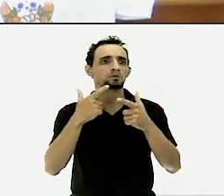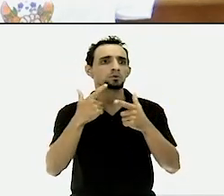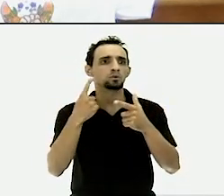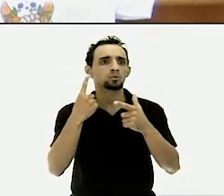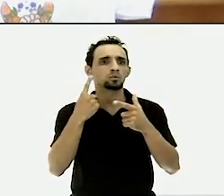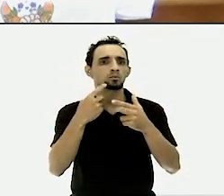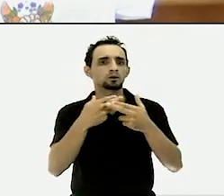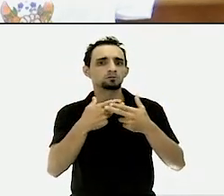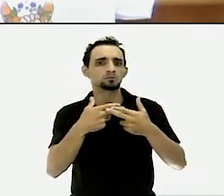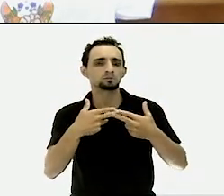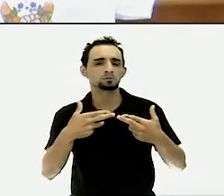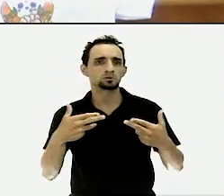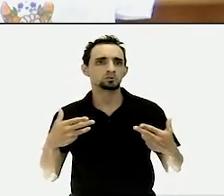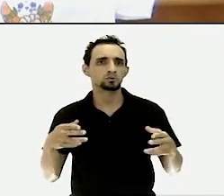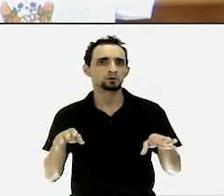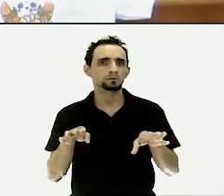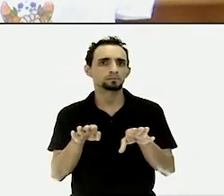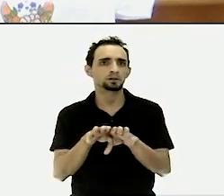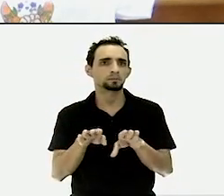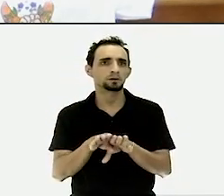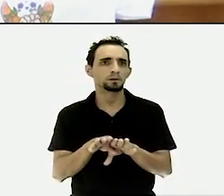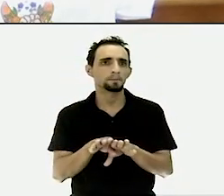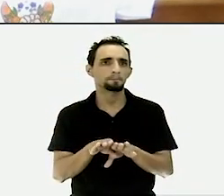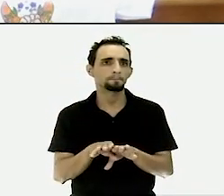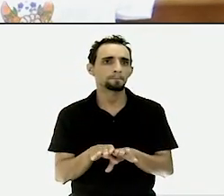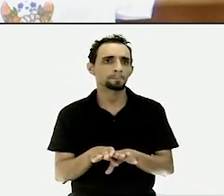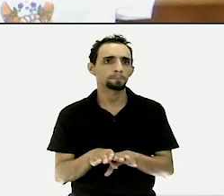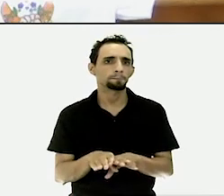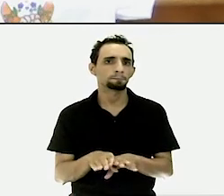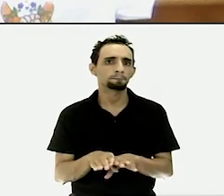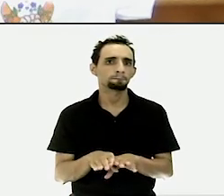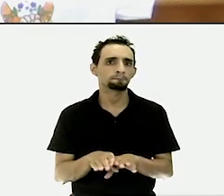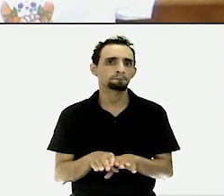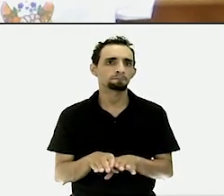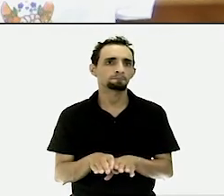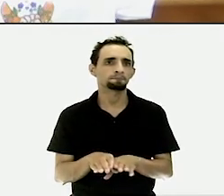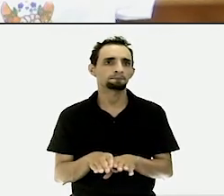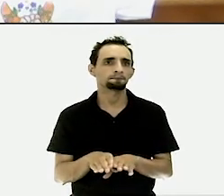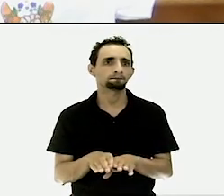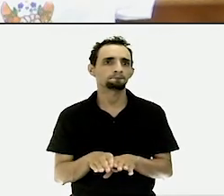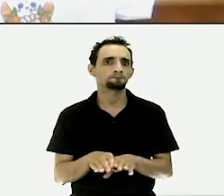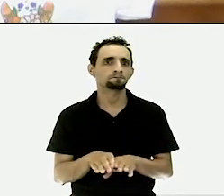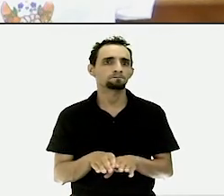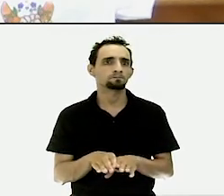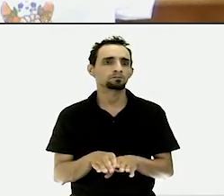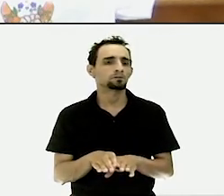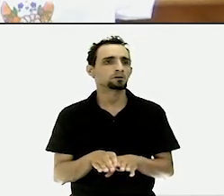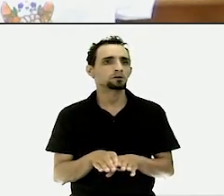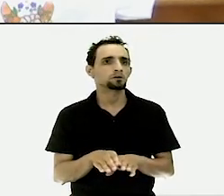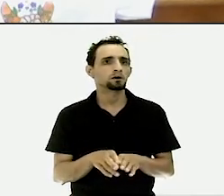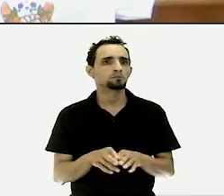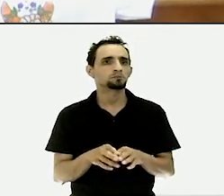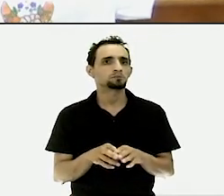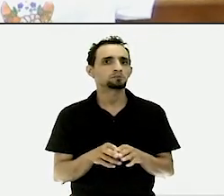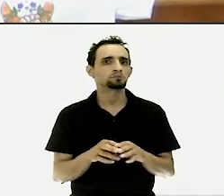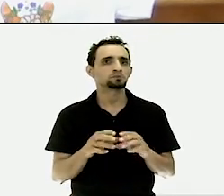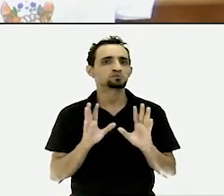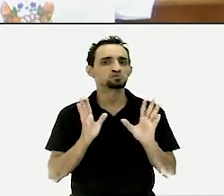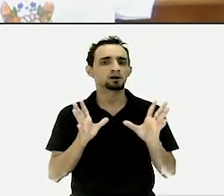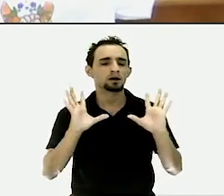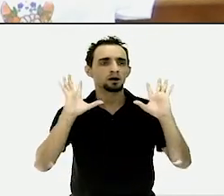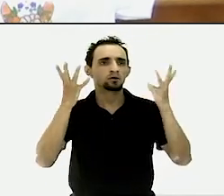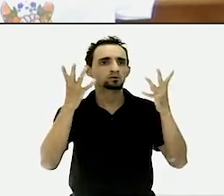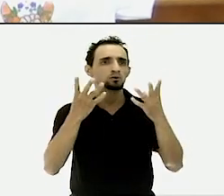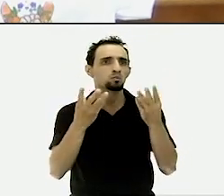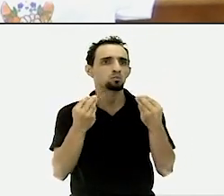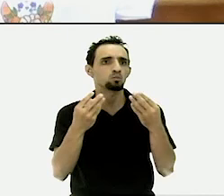o marido dela falou, não, você fica aqui no quarto, ela fica no outro quarto, eu vou lá perguntar, o que você quer que eu pergunto para ela?